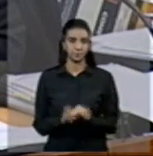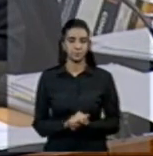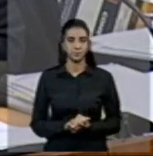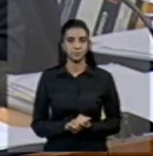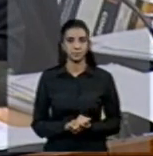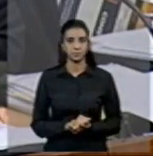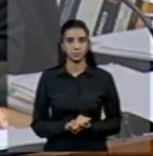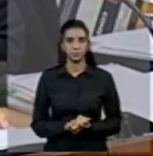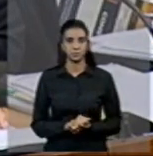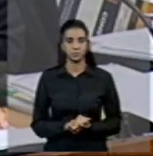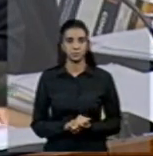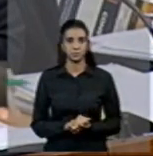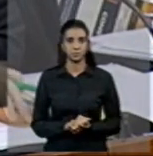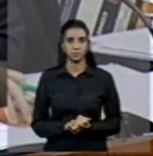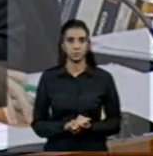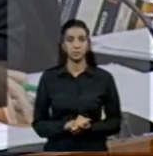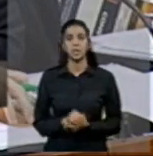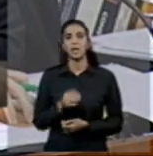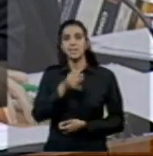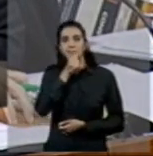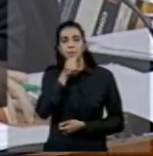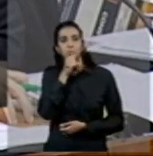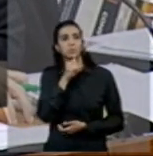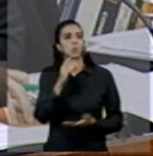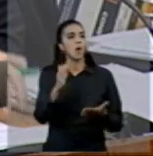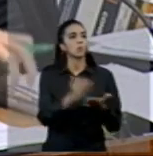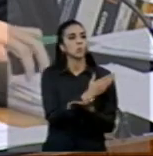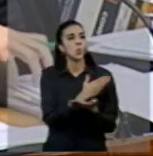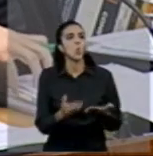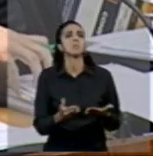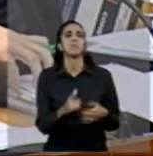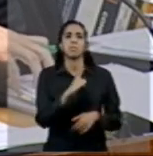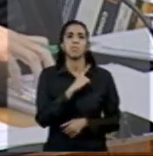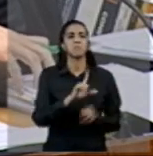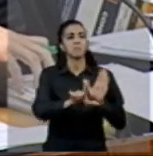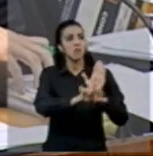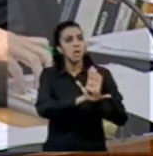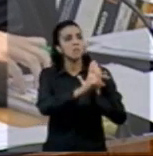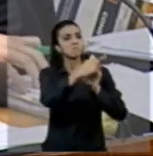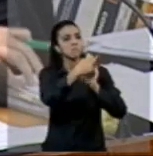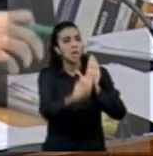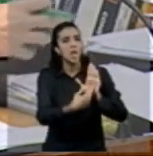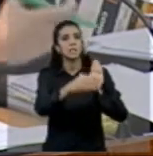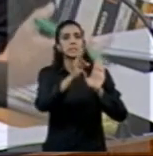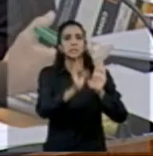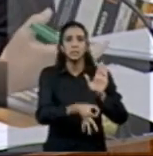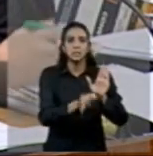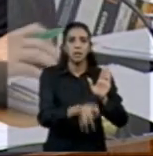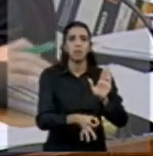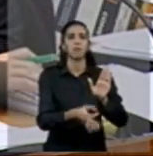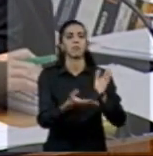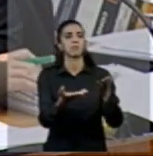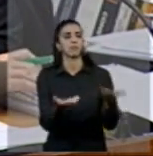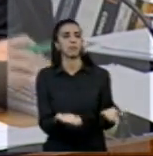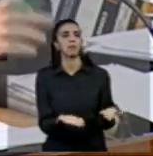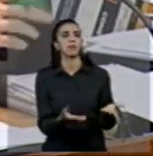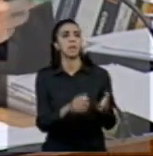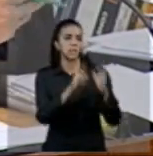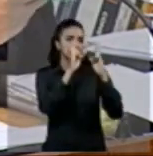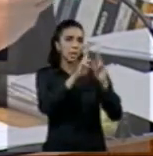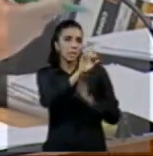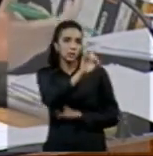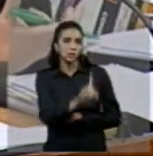fato de algo legal com normas legais que se respeita os direitos,